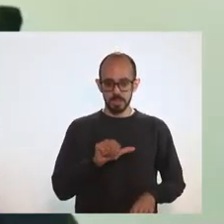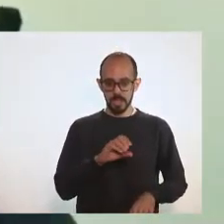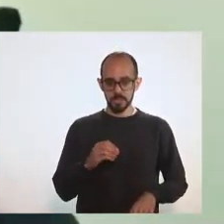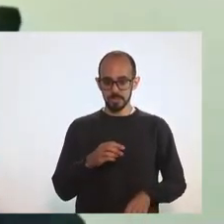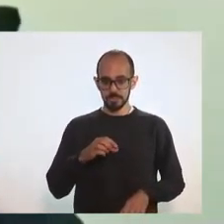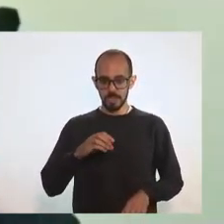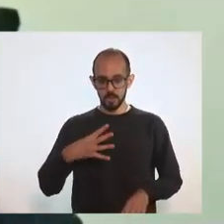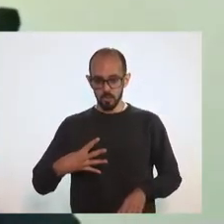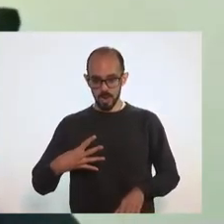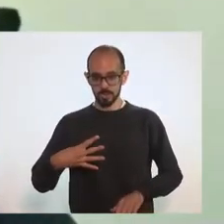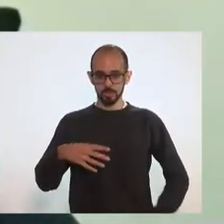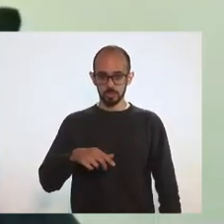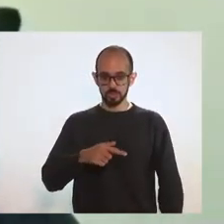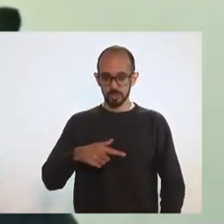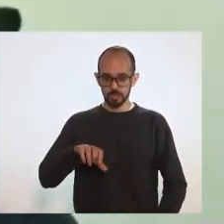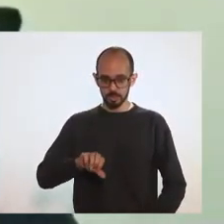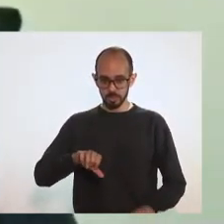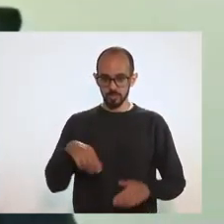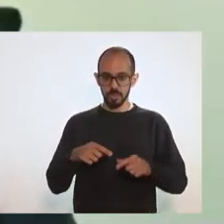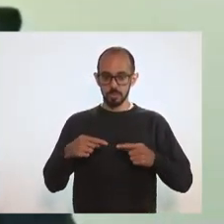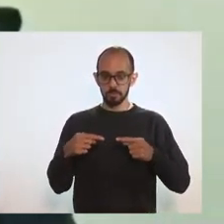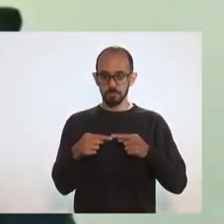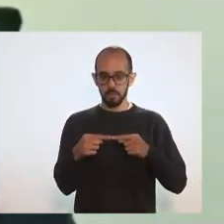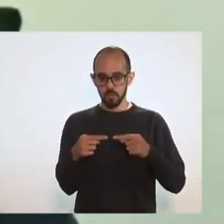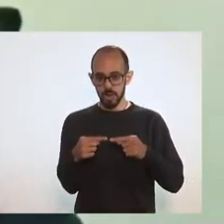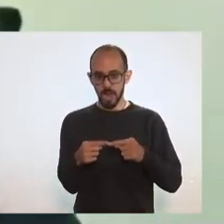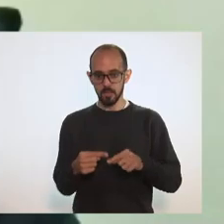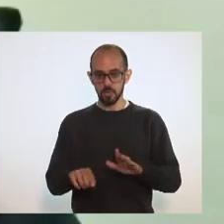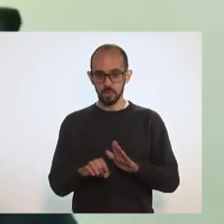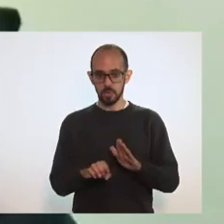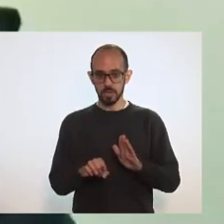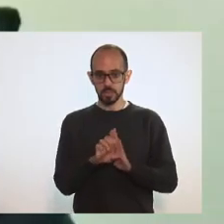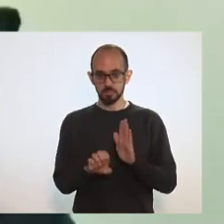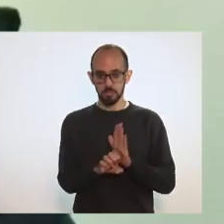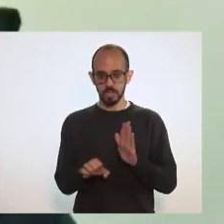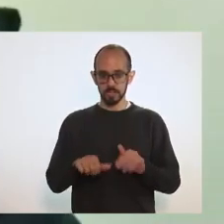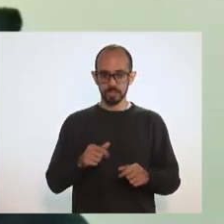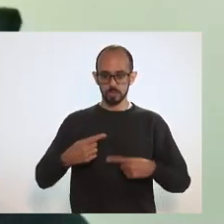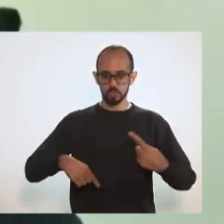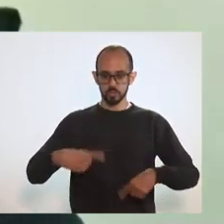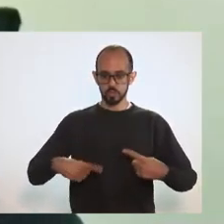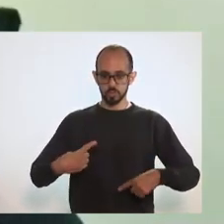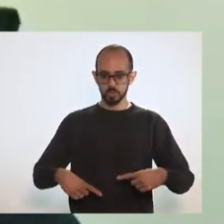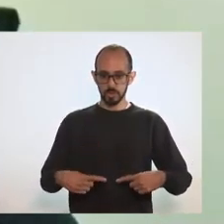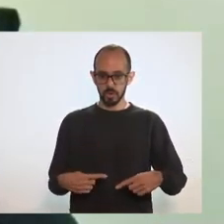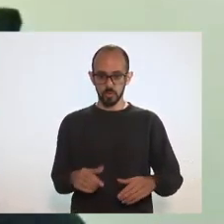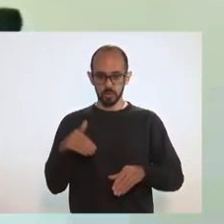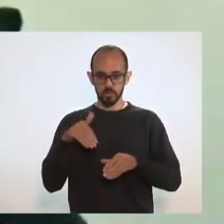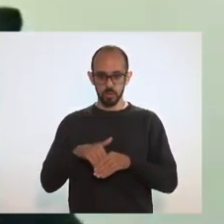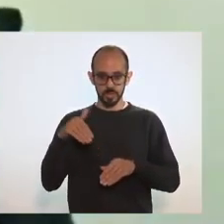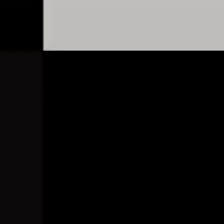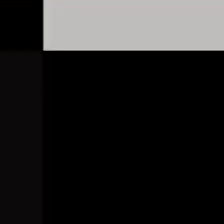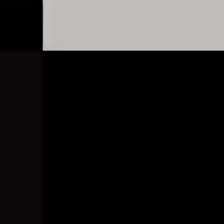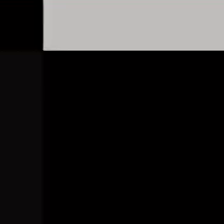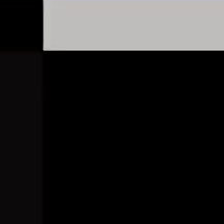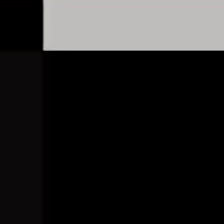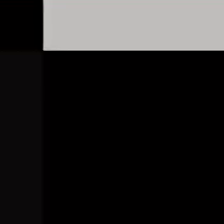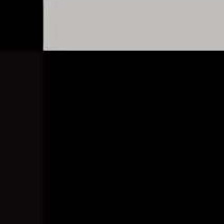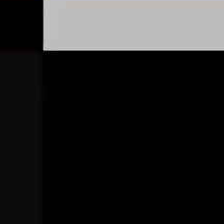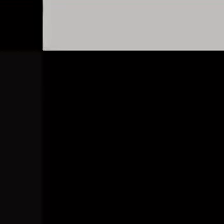discussão. Em votação, aprovado. 17. Emendas de plenário ao projeto de